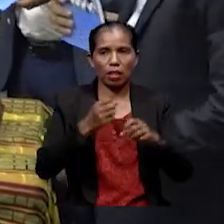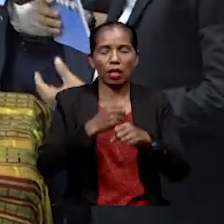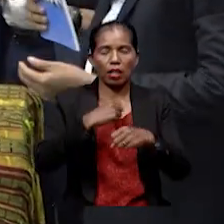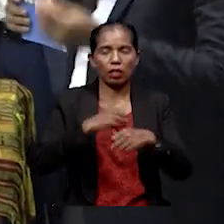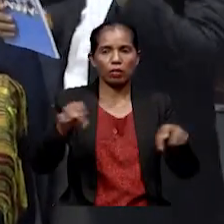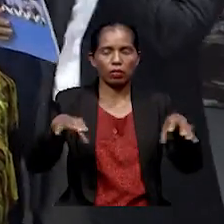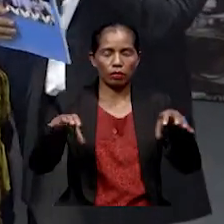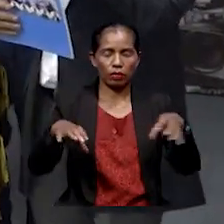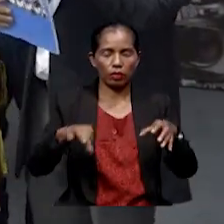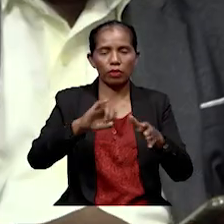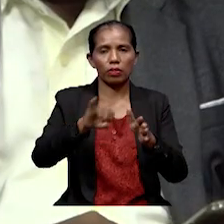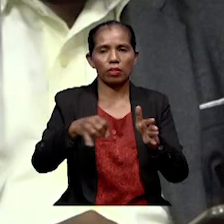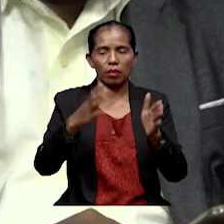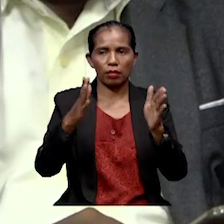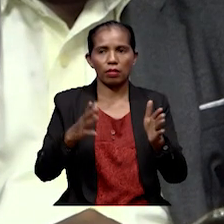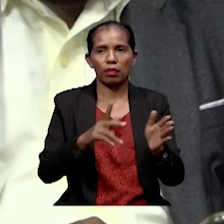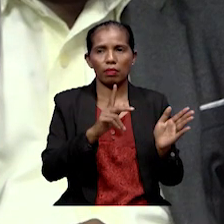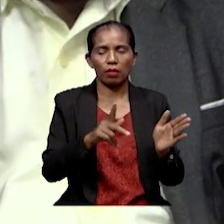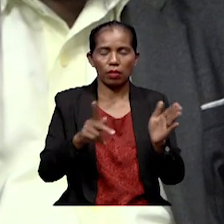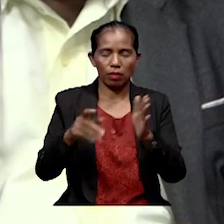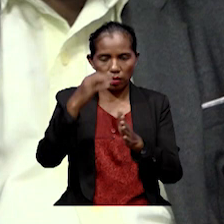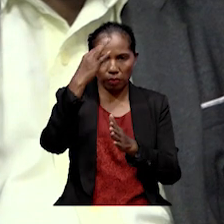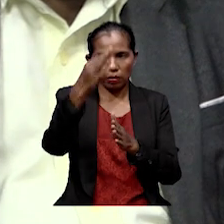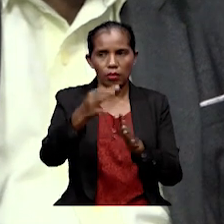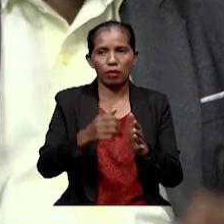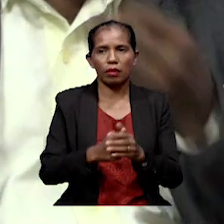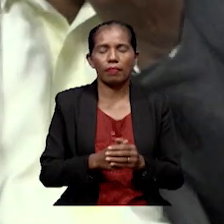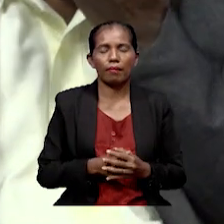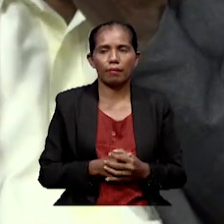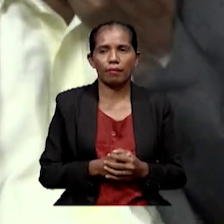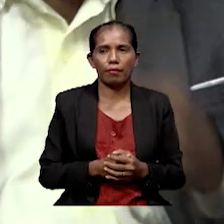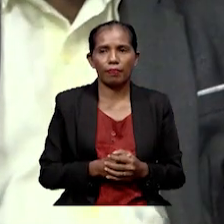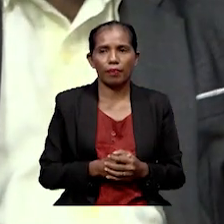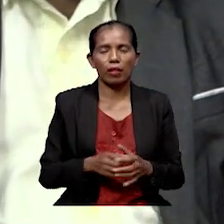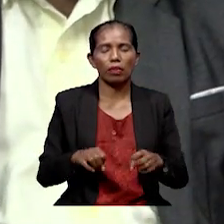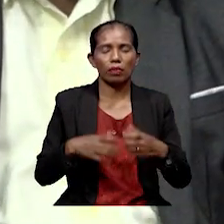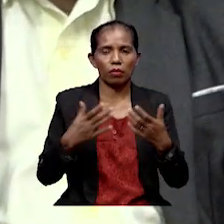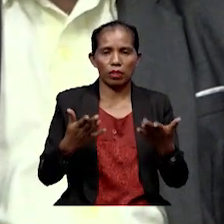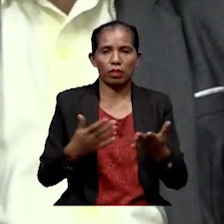jornalismo nian. Plano estratégico iha alvo tolu. Alvo ida maka oinsa